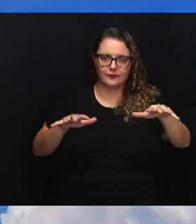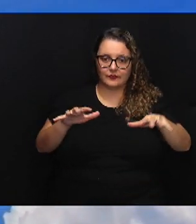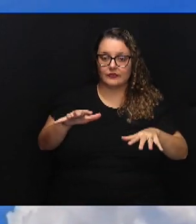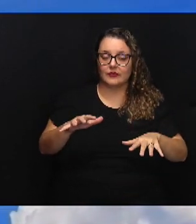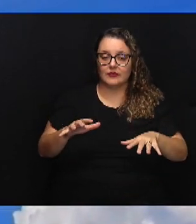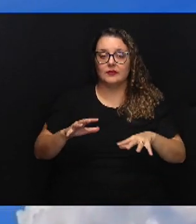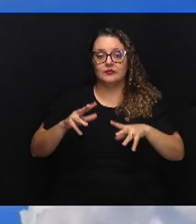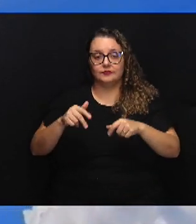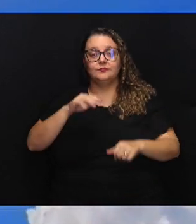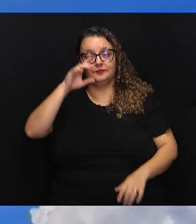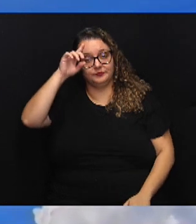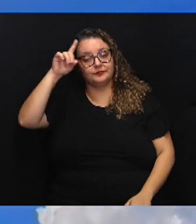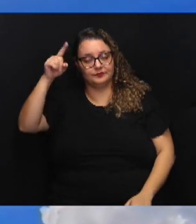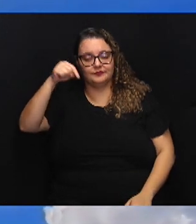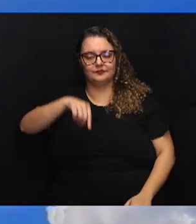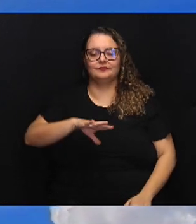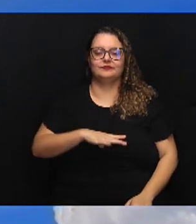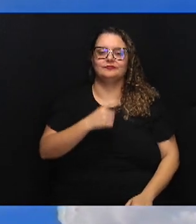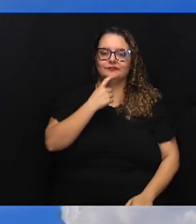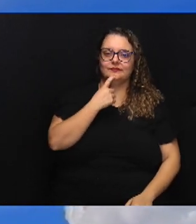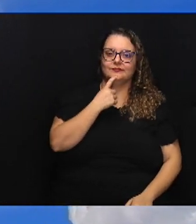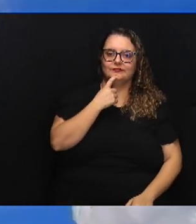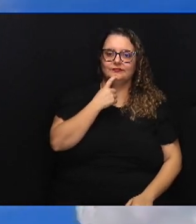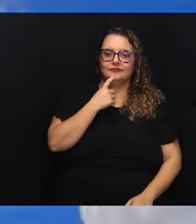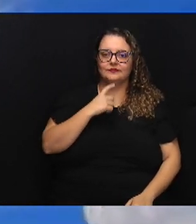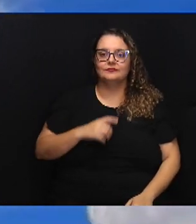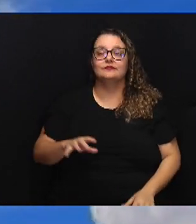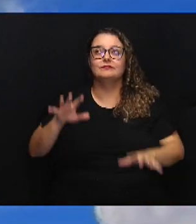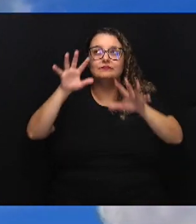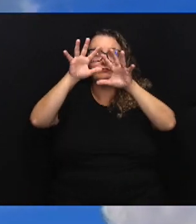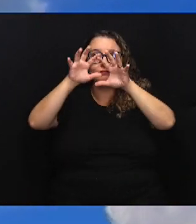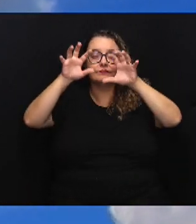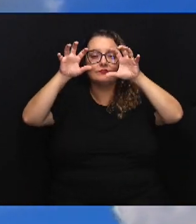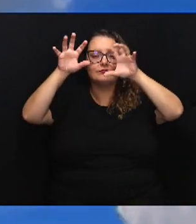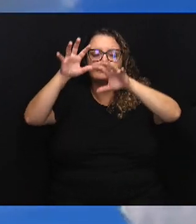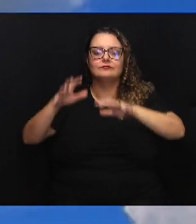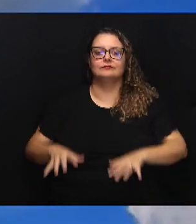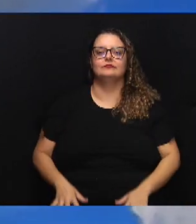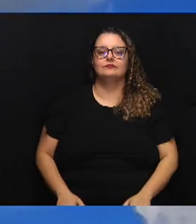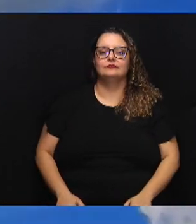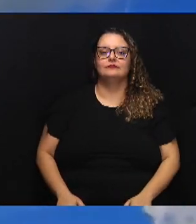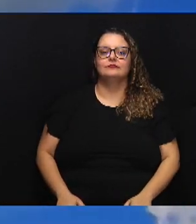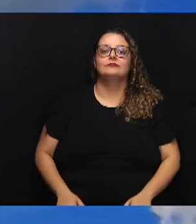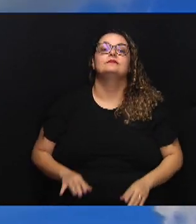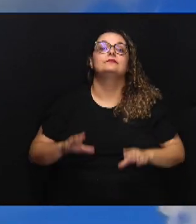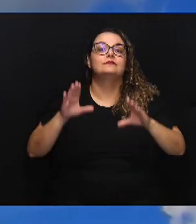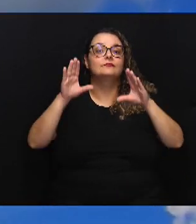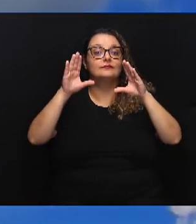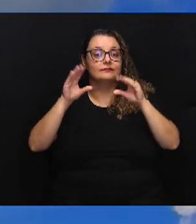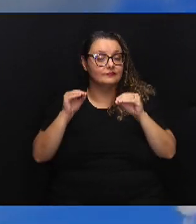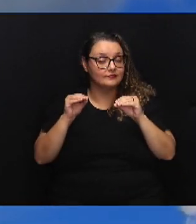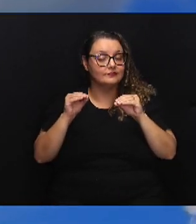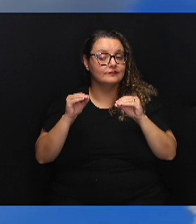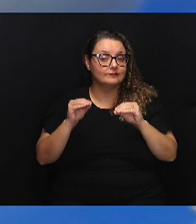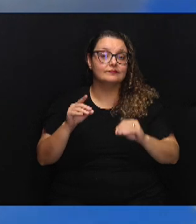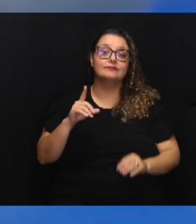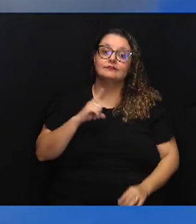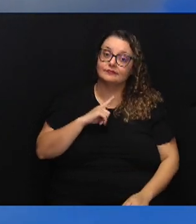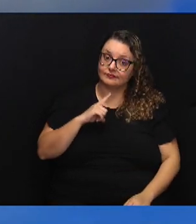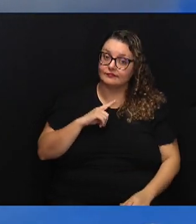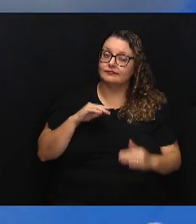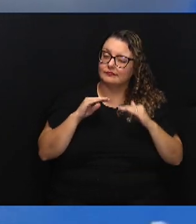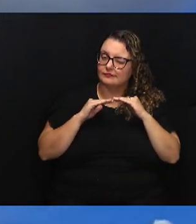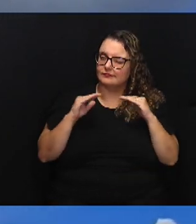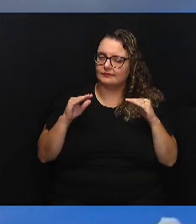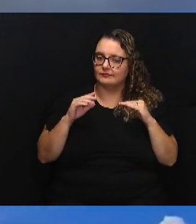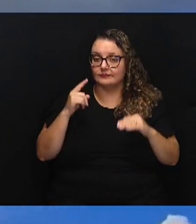durante todo o dia aqui na nossa cidade, tempo nublado, e à noite nós temos tempo firme.